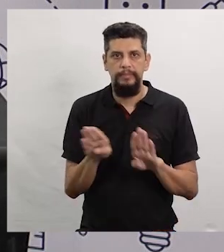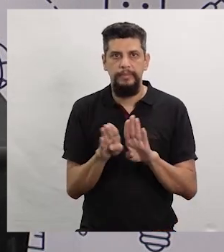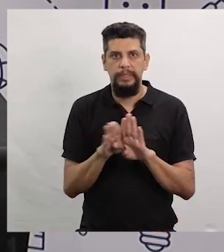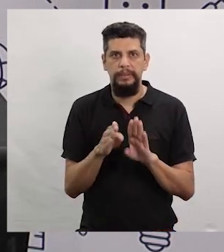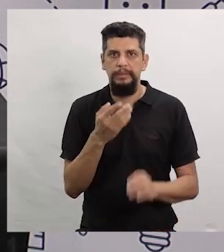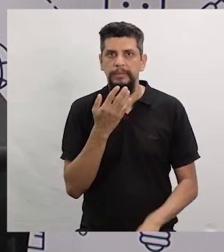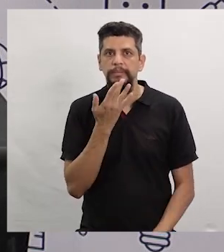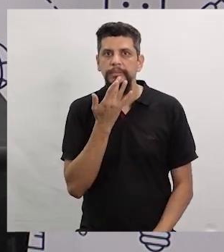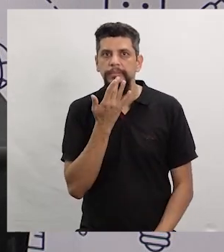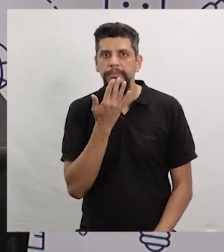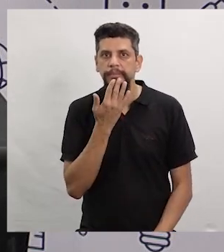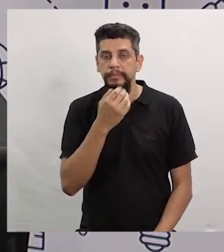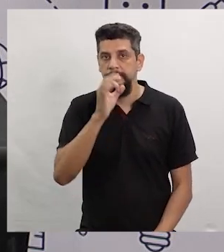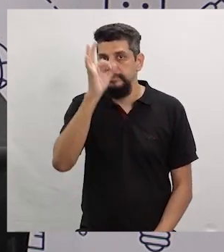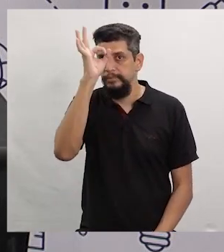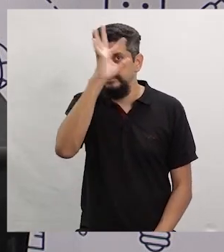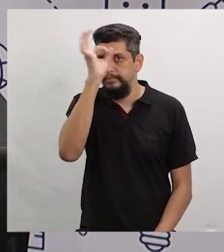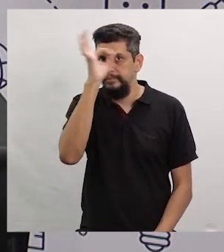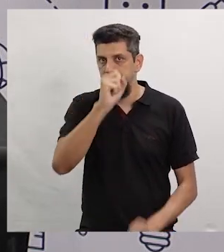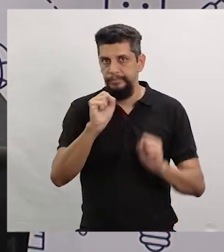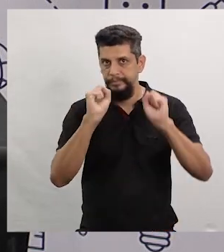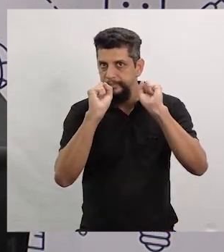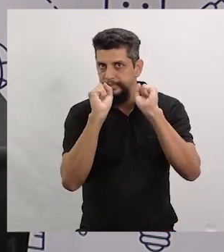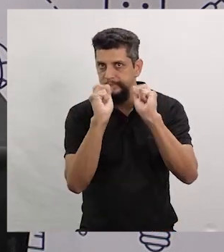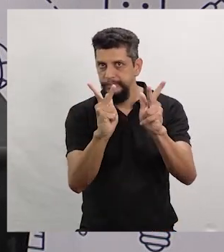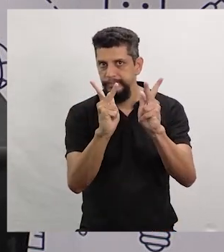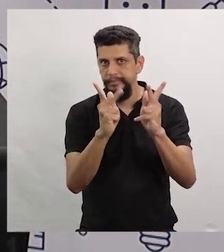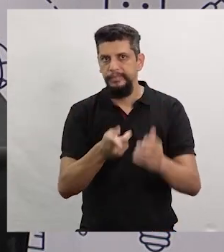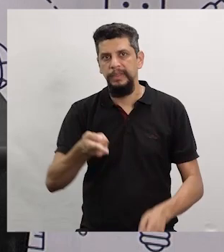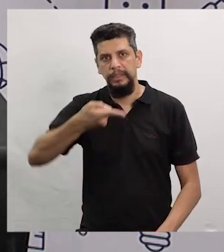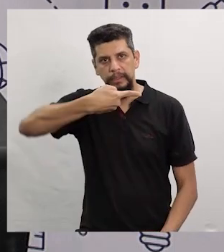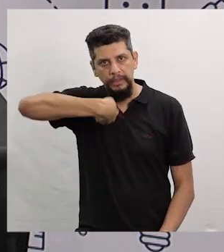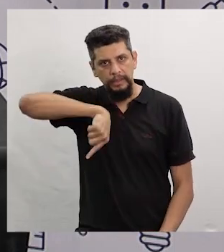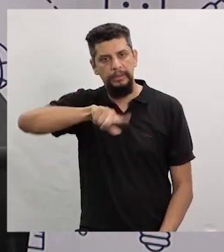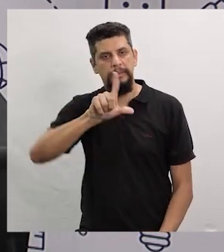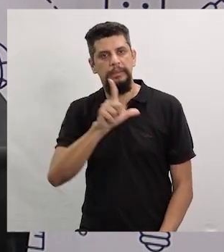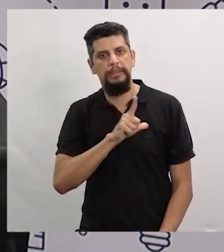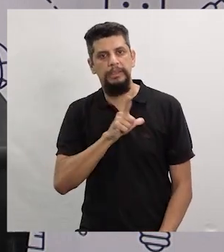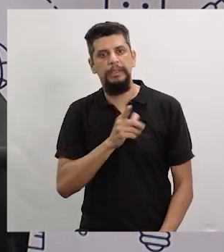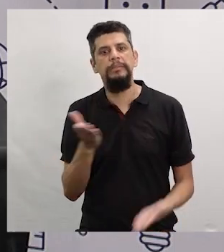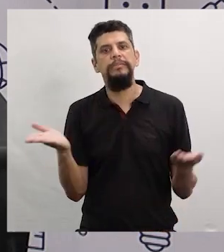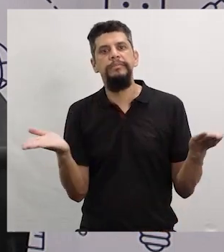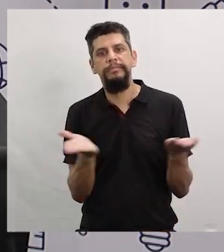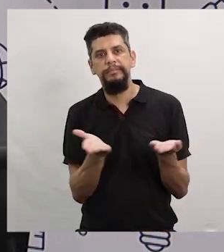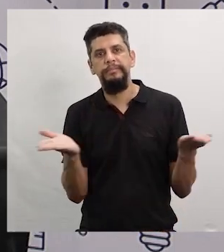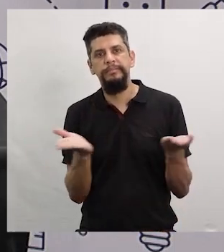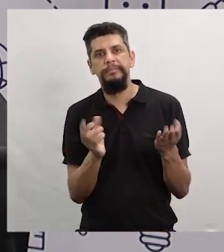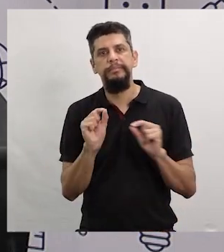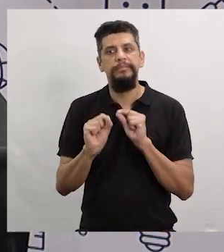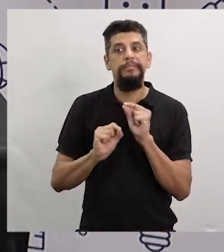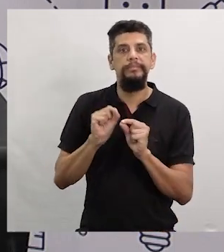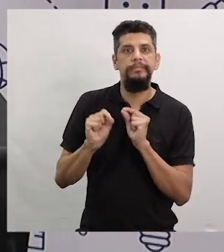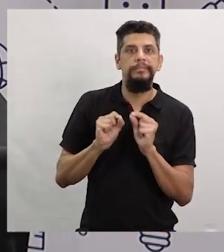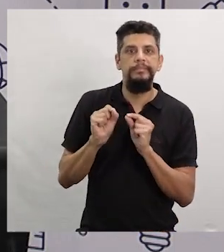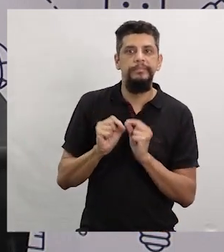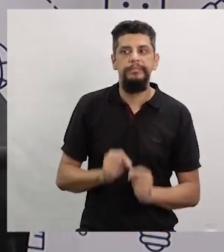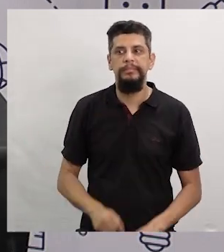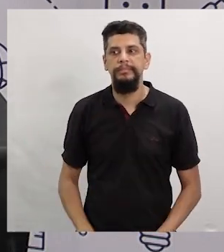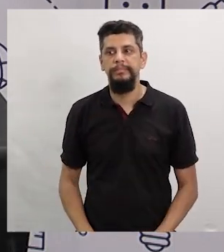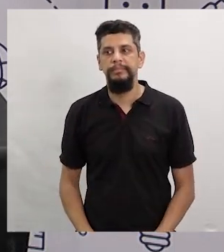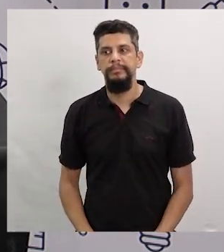vermelho em verde Ok E aí nós temos o que agora professora fábi